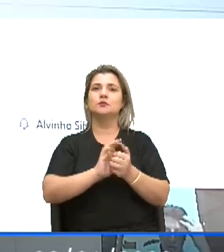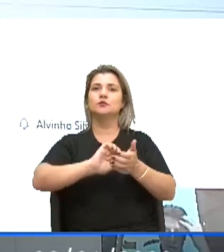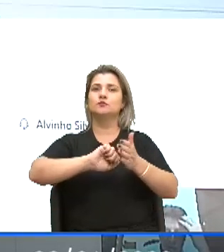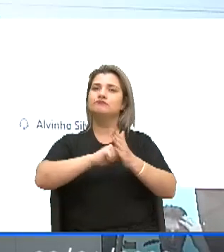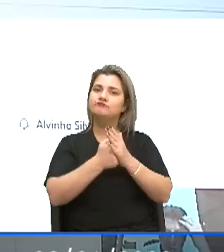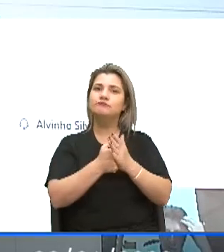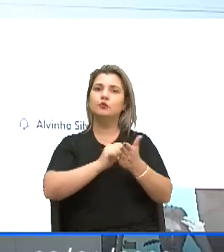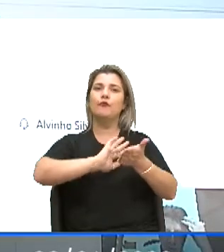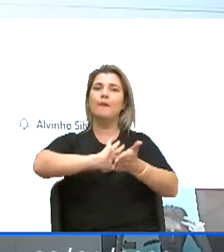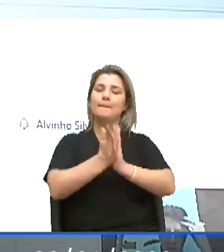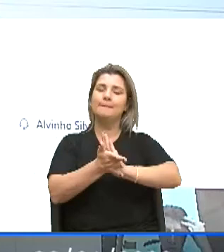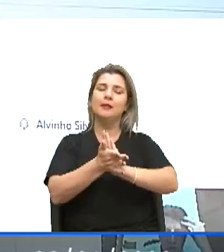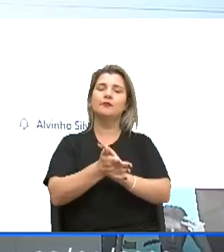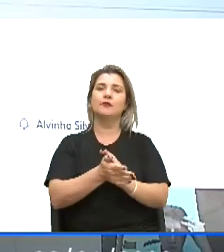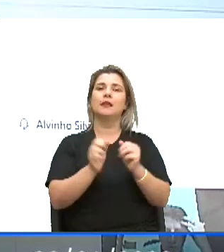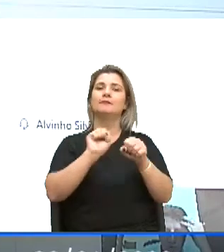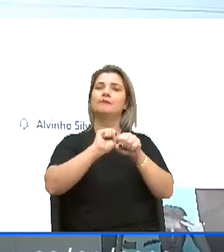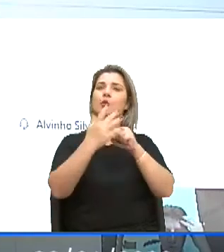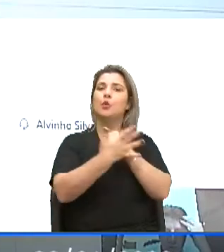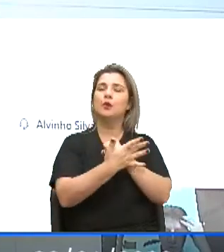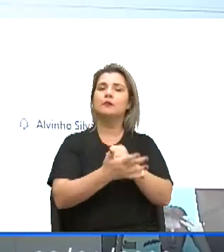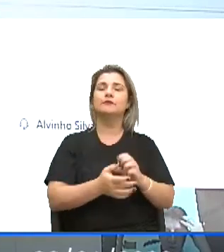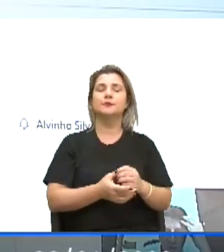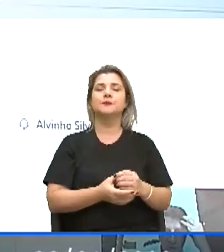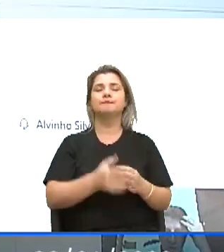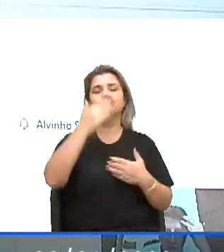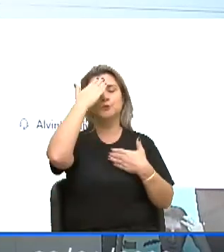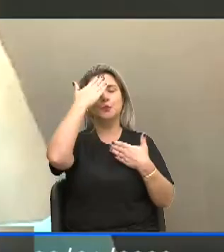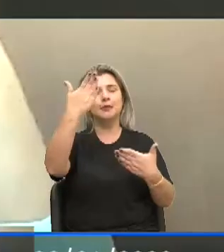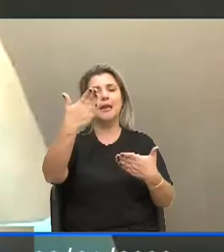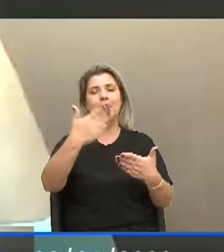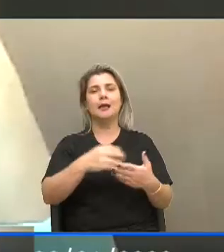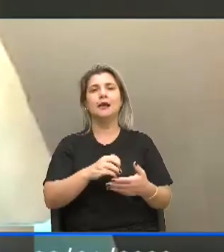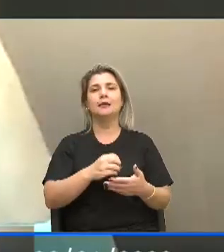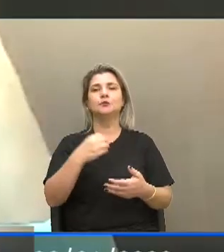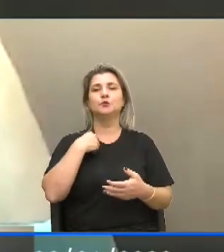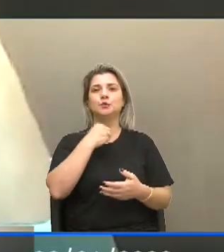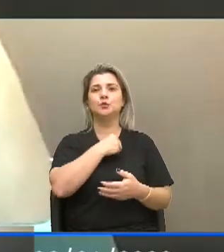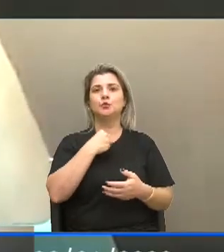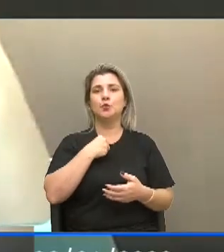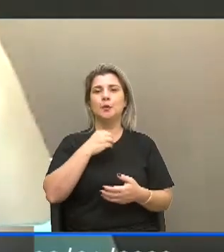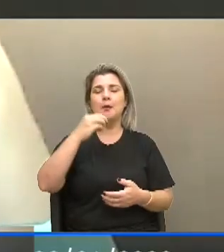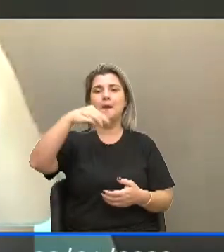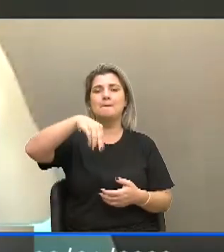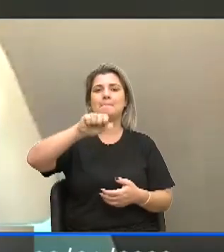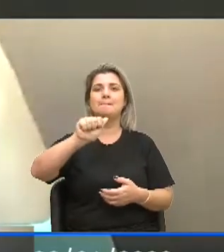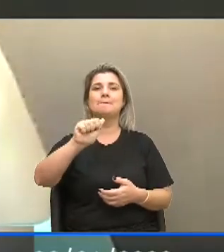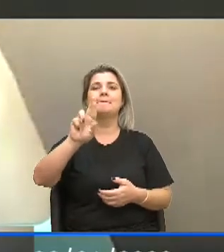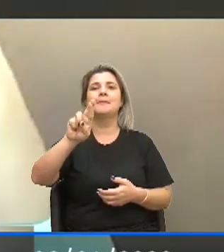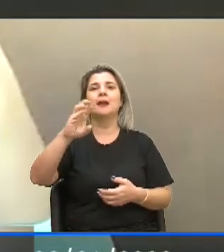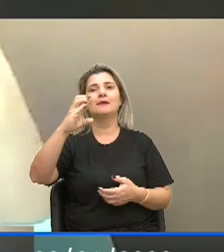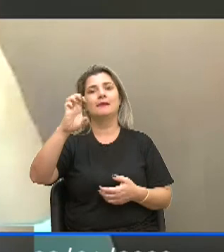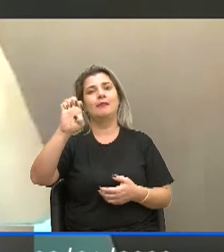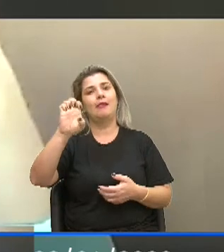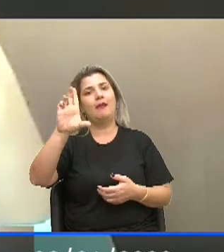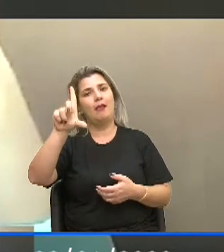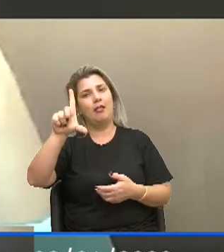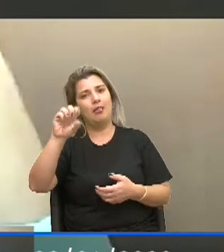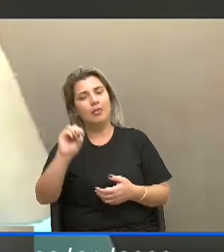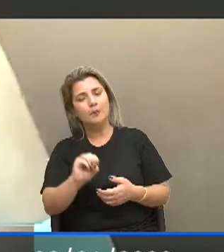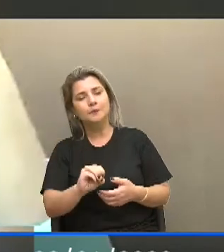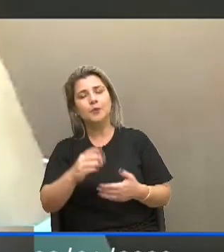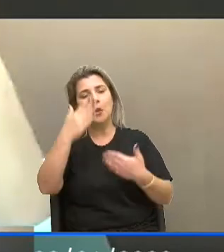Obrigado. Ok, muito obrigado, doutor Marcelo Valandro, pela manifestação, parabéns pelo trabalho e obrigado também